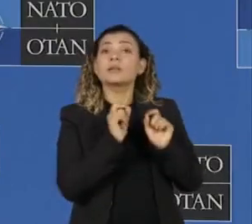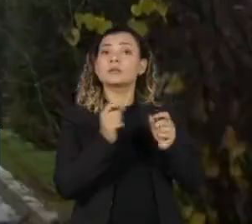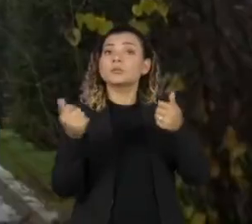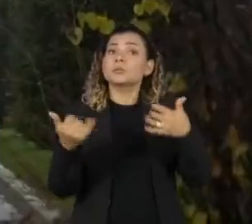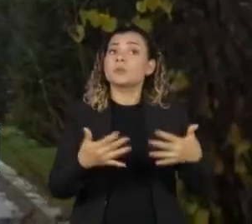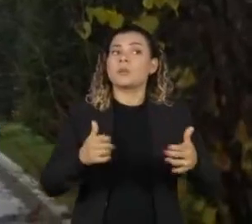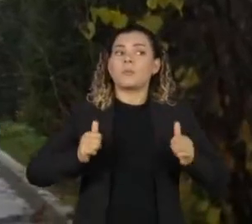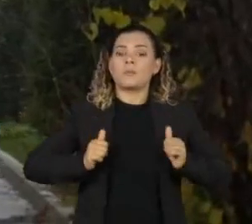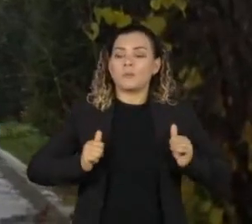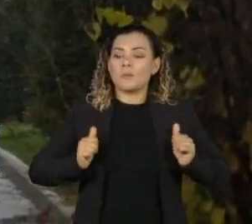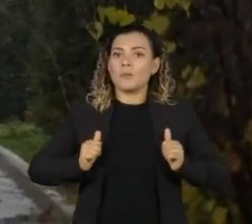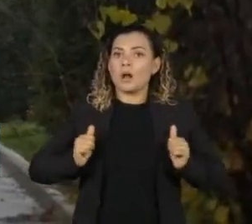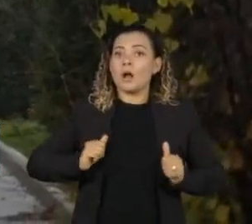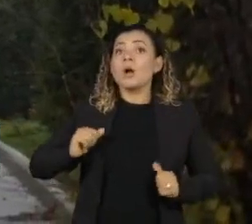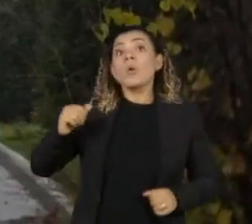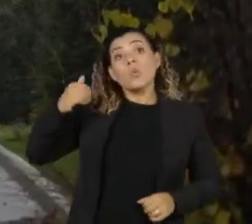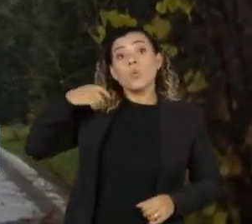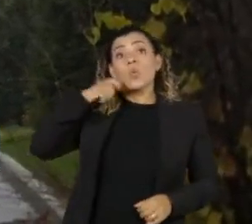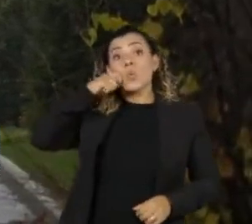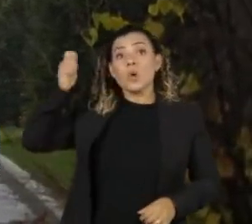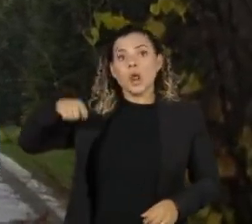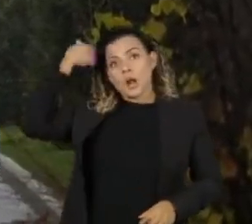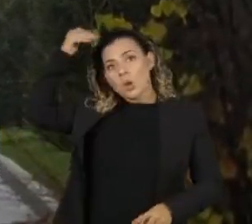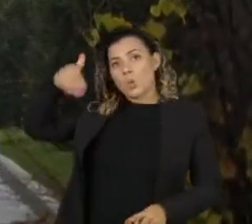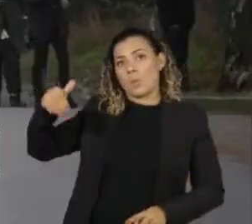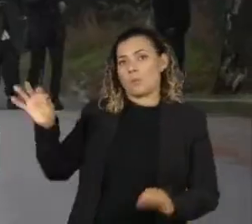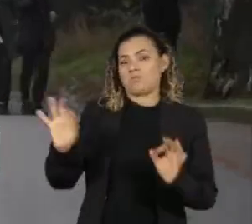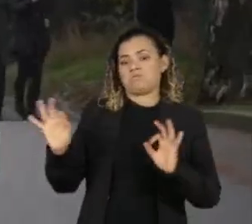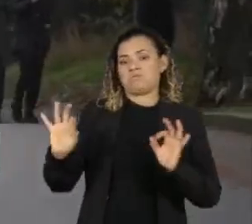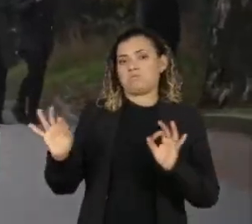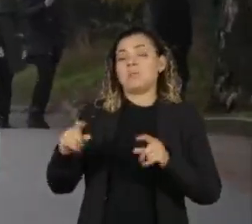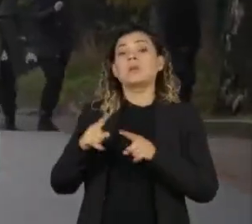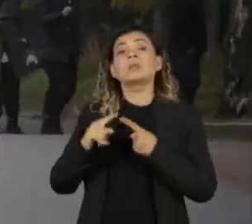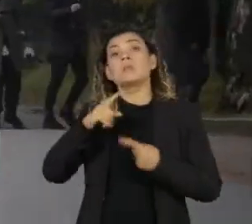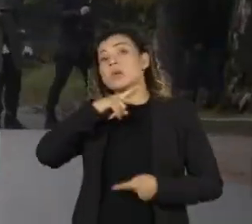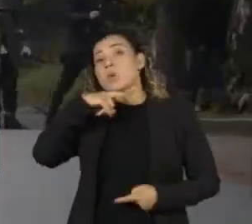de eximir os ucranianos de culpa argumentando que o ataque foi acidental